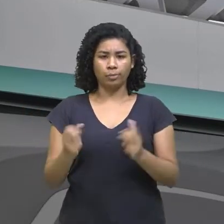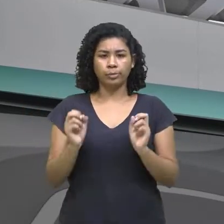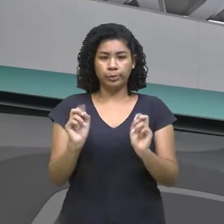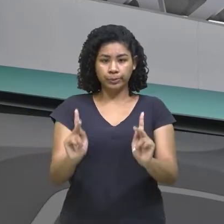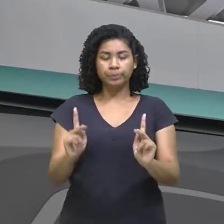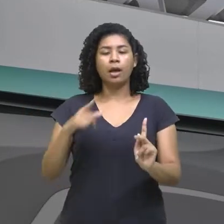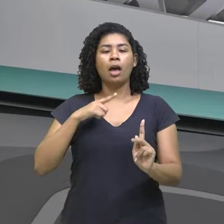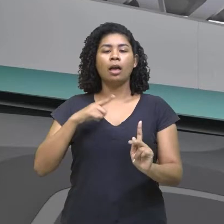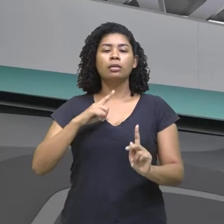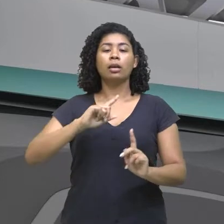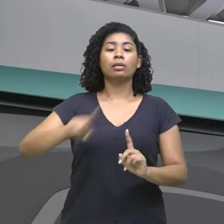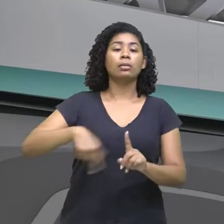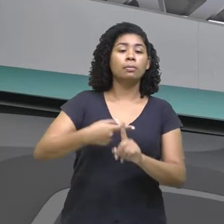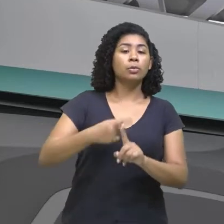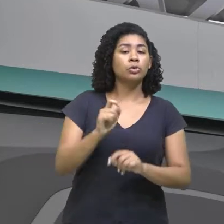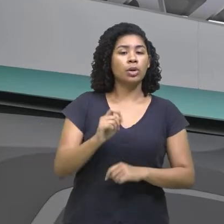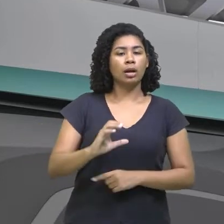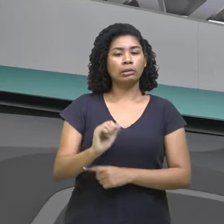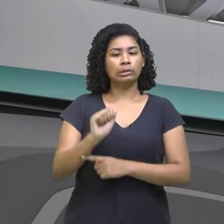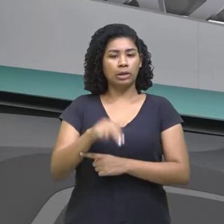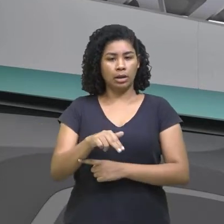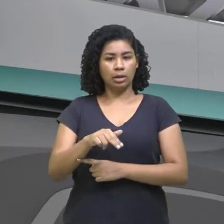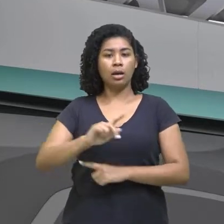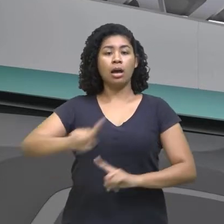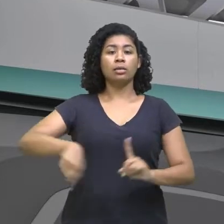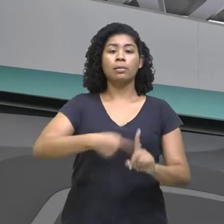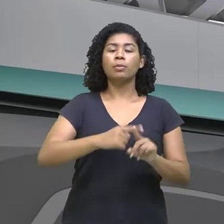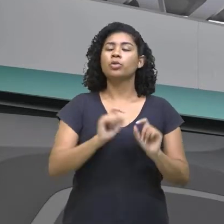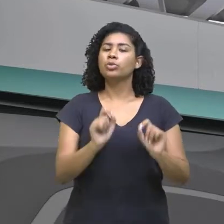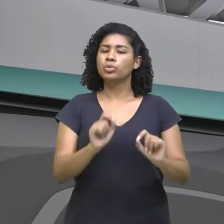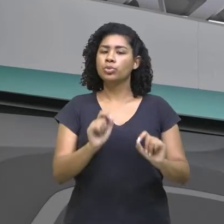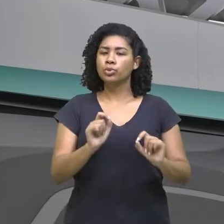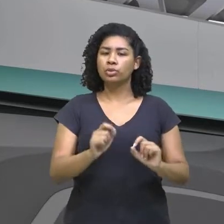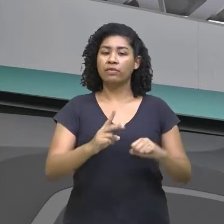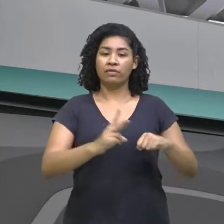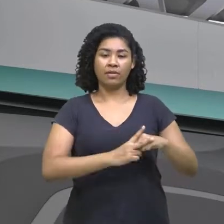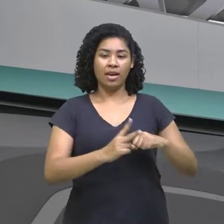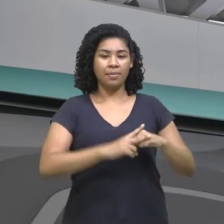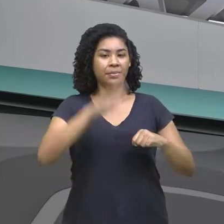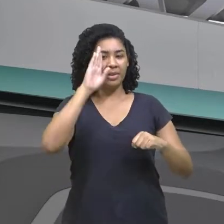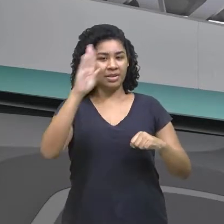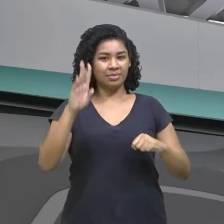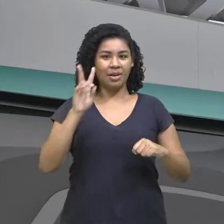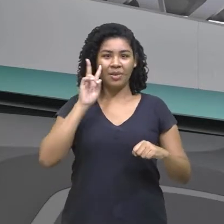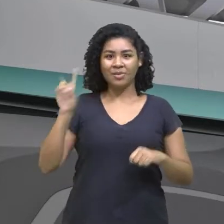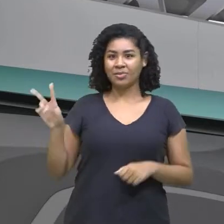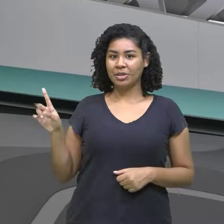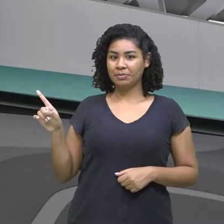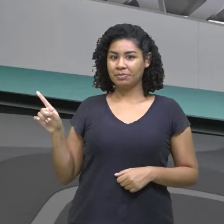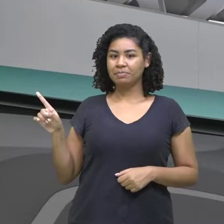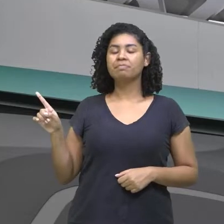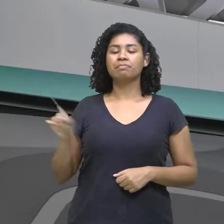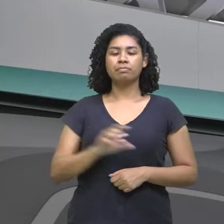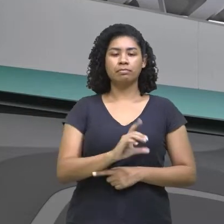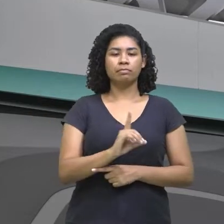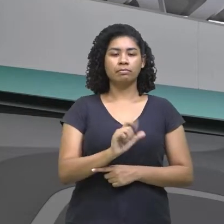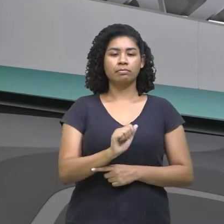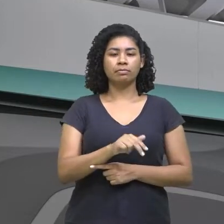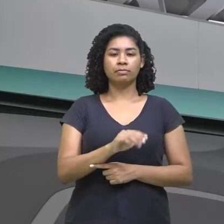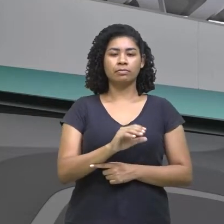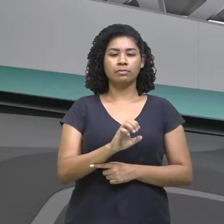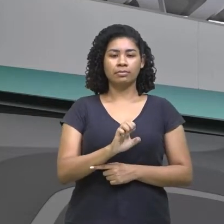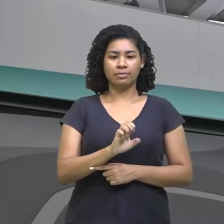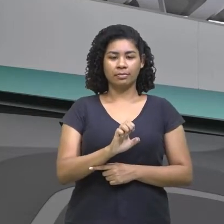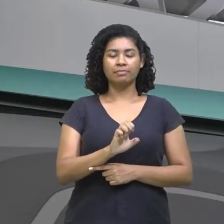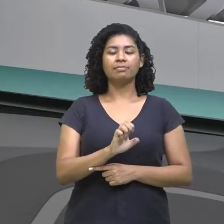can, bonitinho. Depois, quem vem na sequência? Olha, o meu verb, que no caso a gente utilizou o dance, verbo